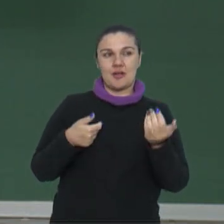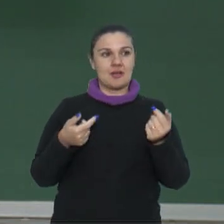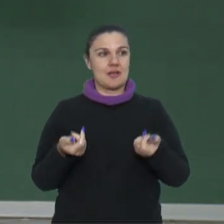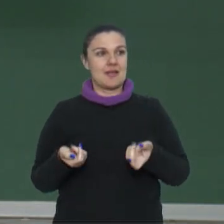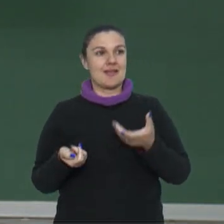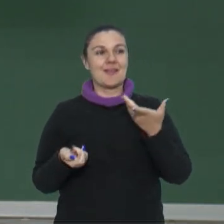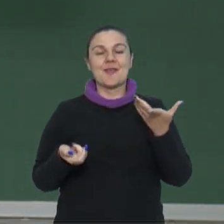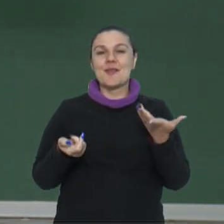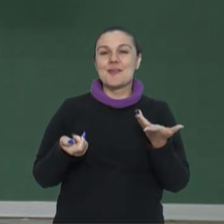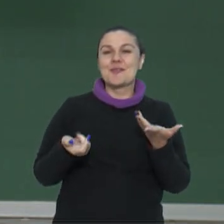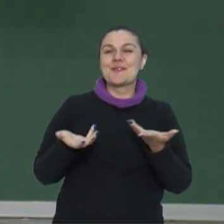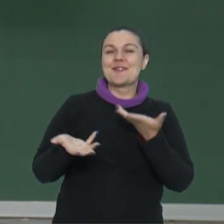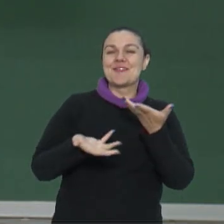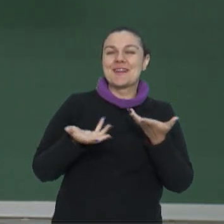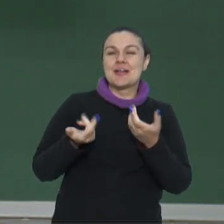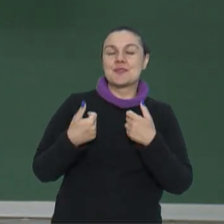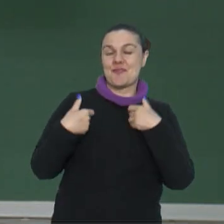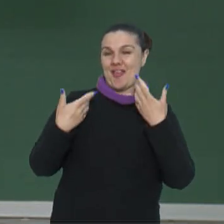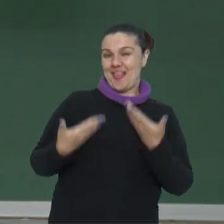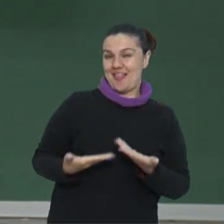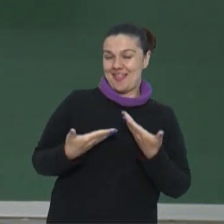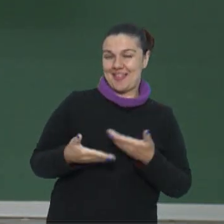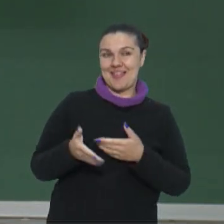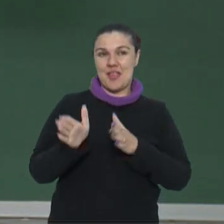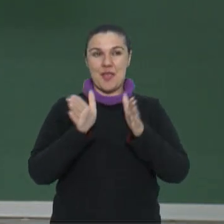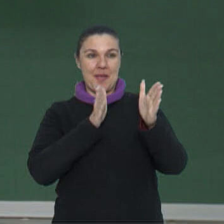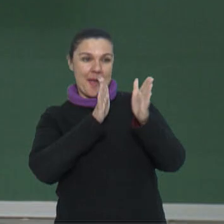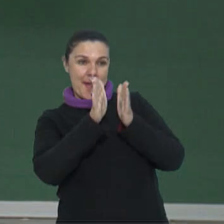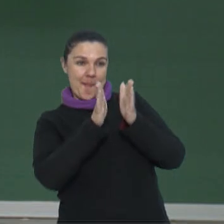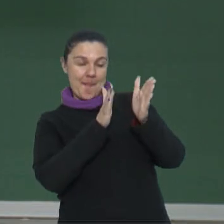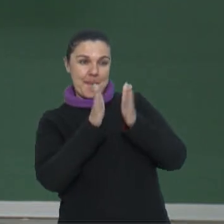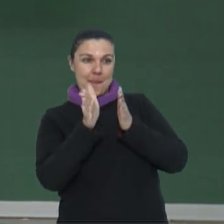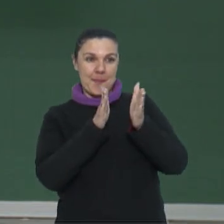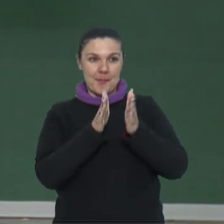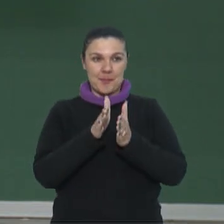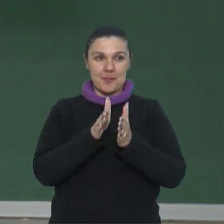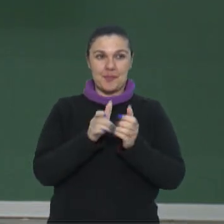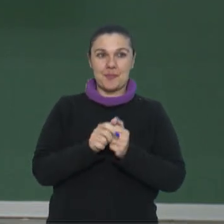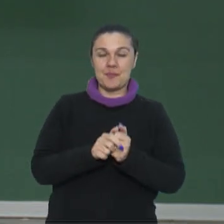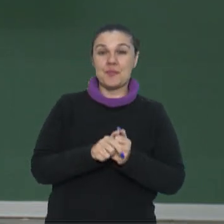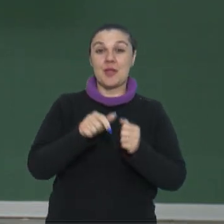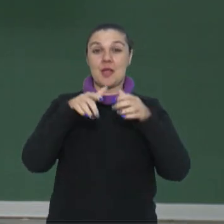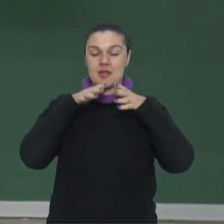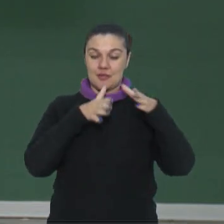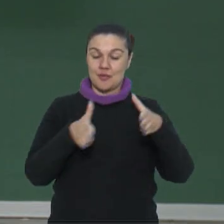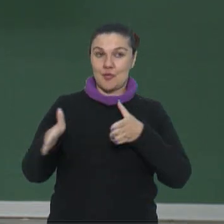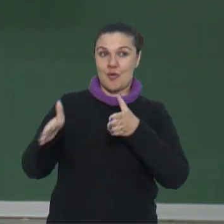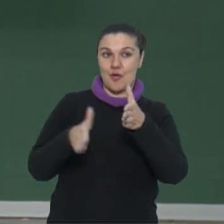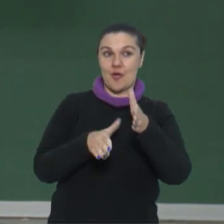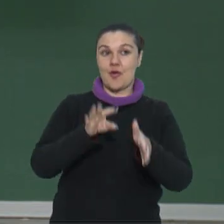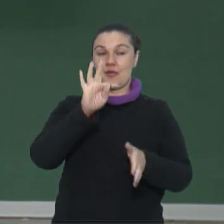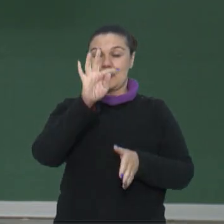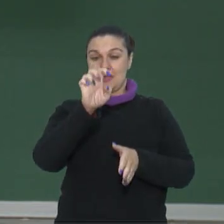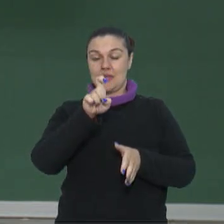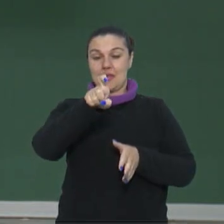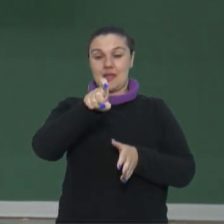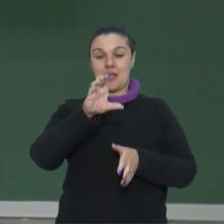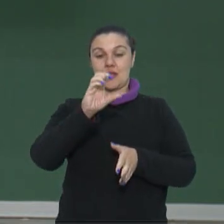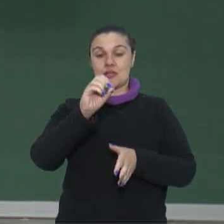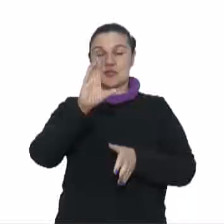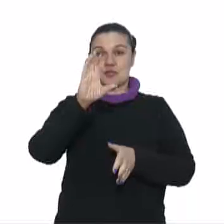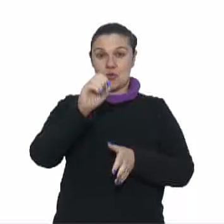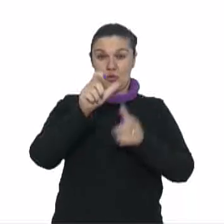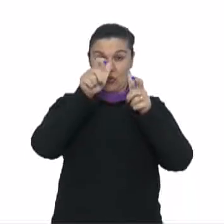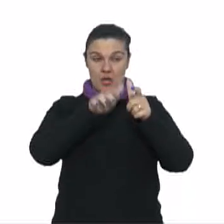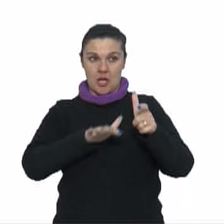pouco, peguei mais leve dizendo que era nas proximidades do lago Texcoco. Olha que bacana o nome do lago, hein? Uma região